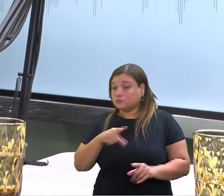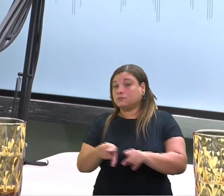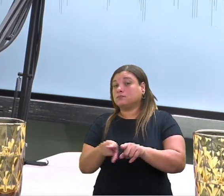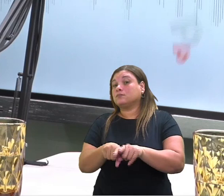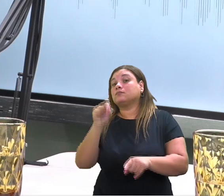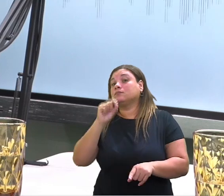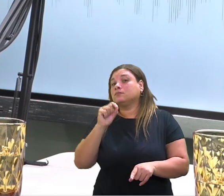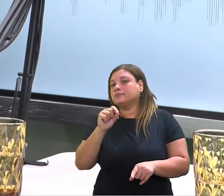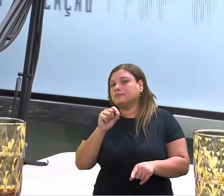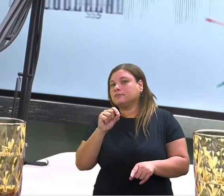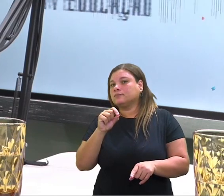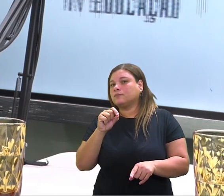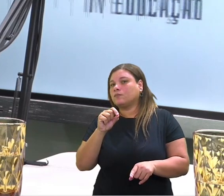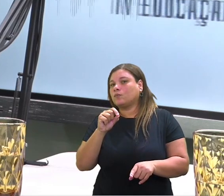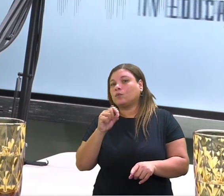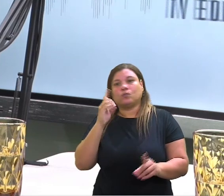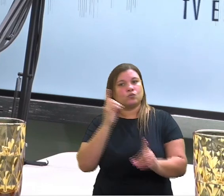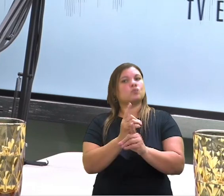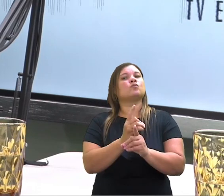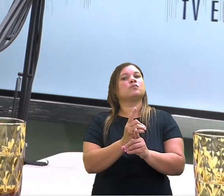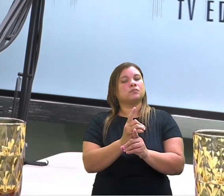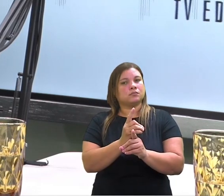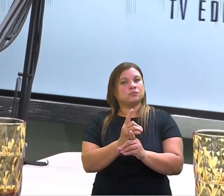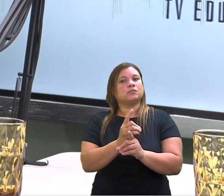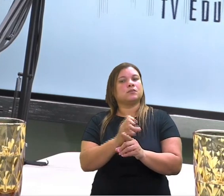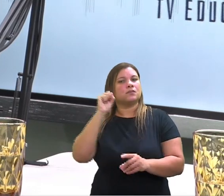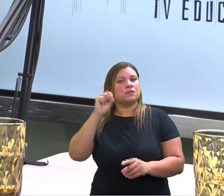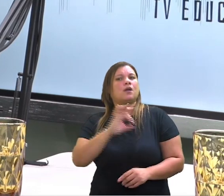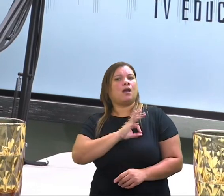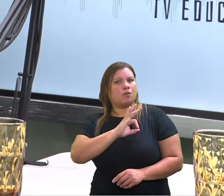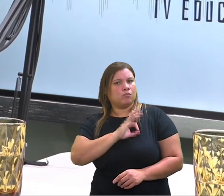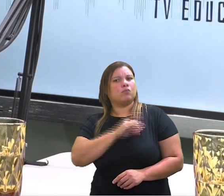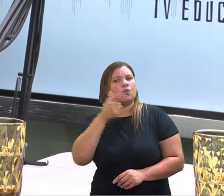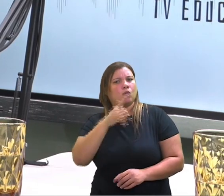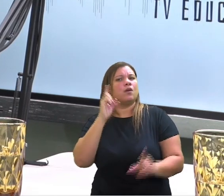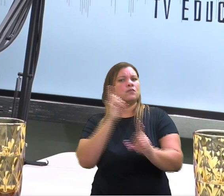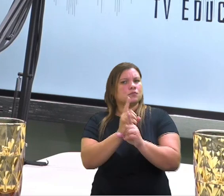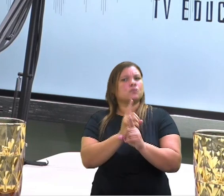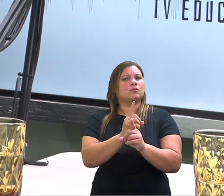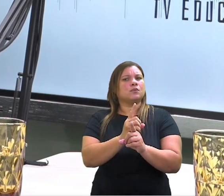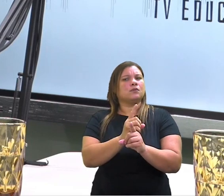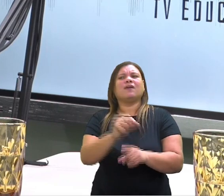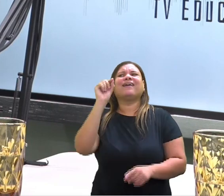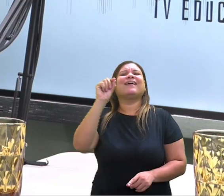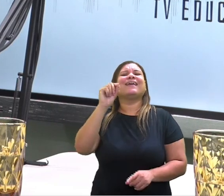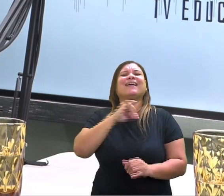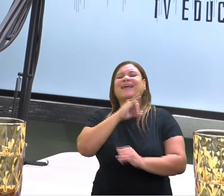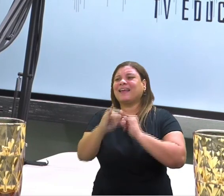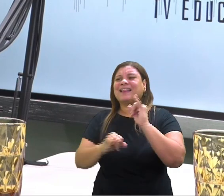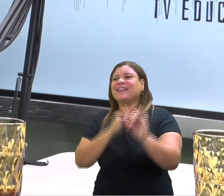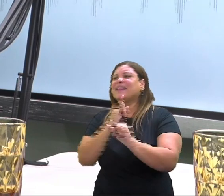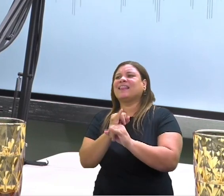mandou pelo número, cada número tem um CPF registrado, então você não tem um número de telefone por ter, você tem que colocar o